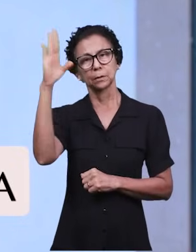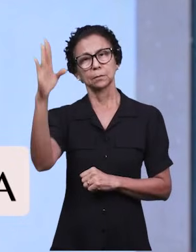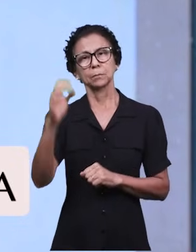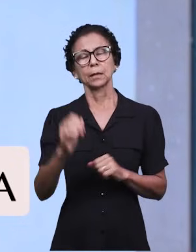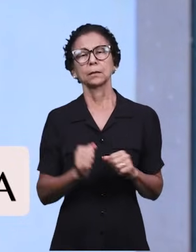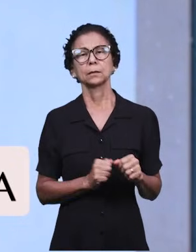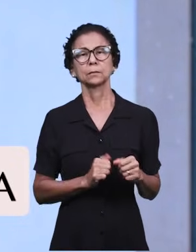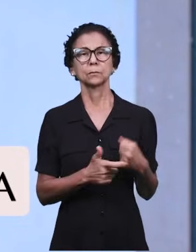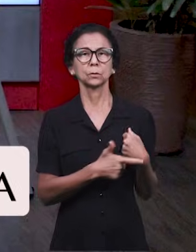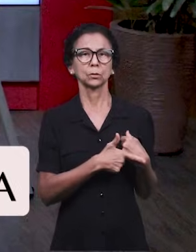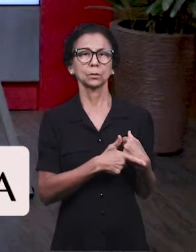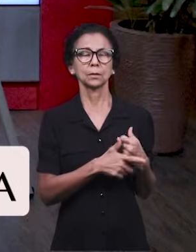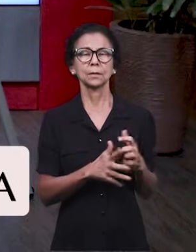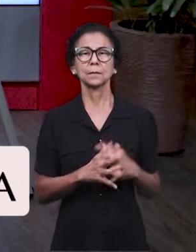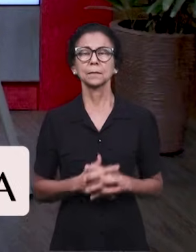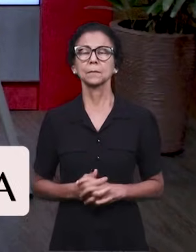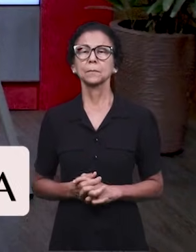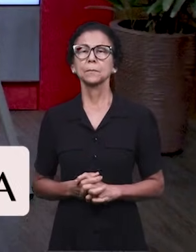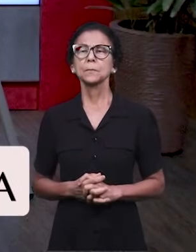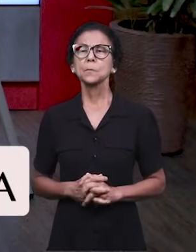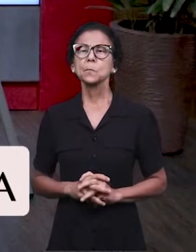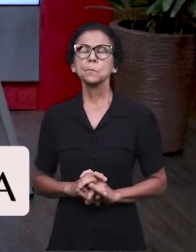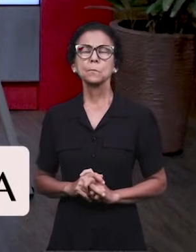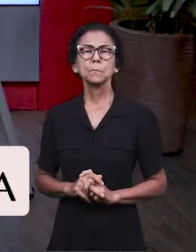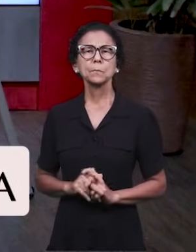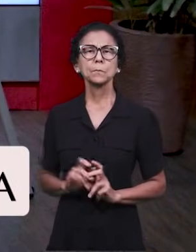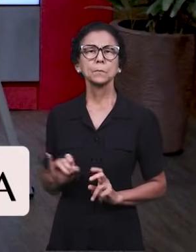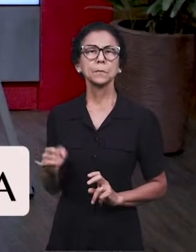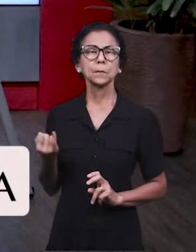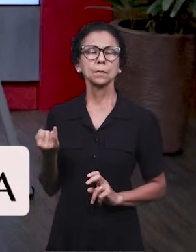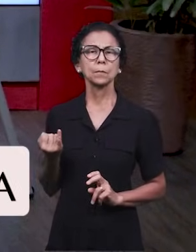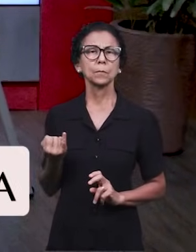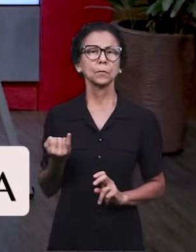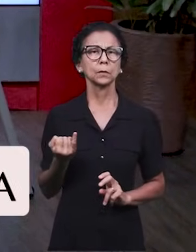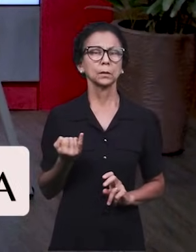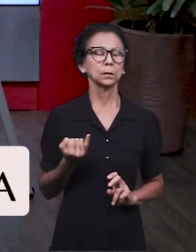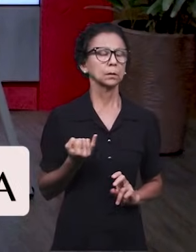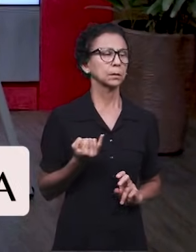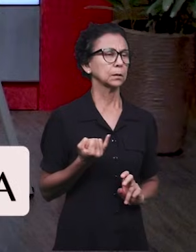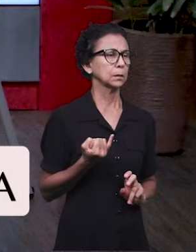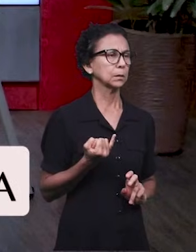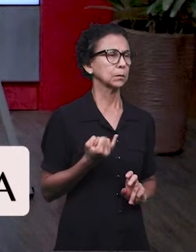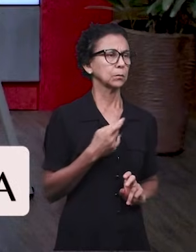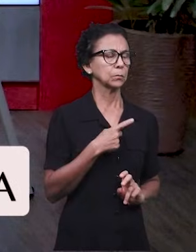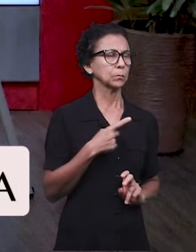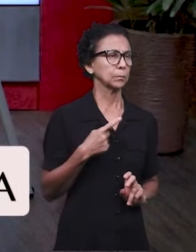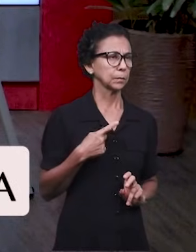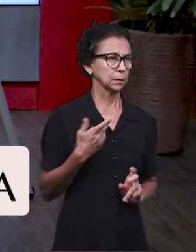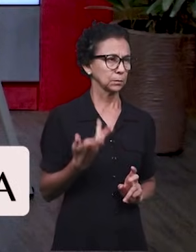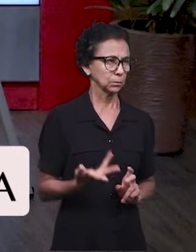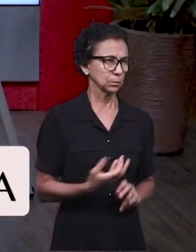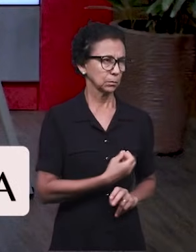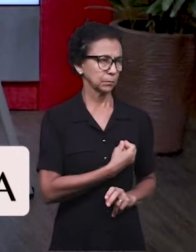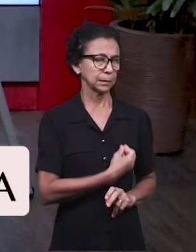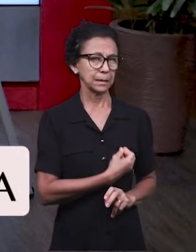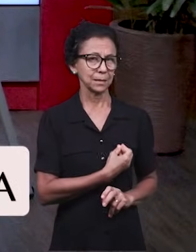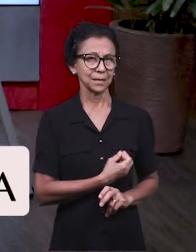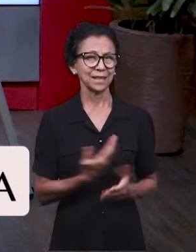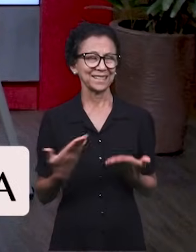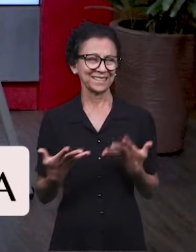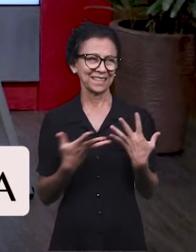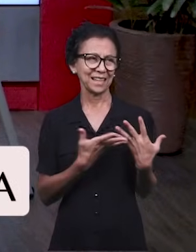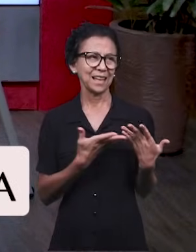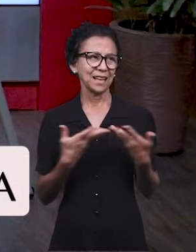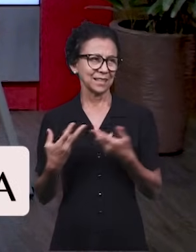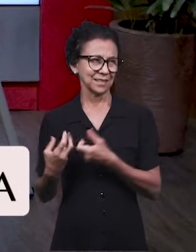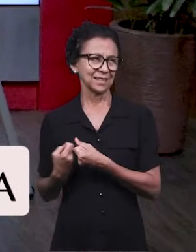atividades. Agora, aproveitando, pastor Alexandre, até sua vinda aqui, né, ter aceitado